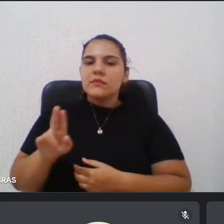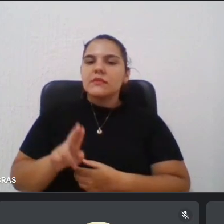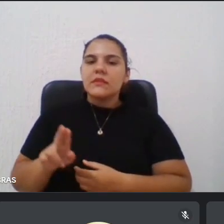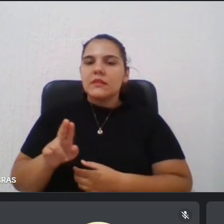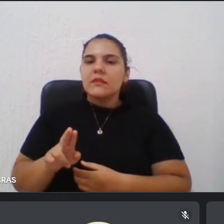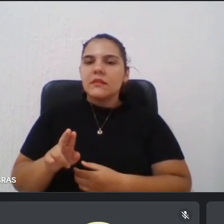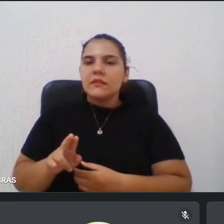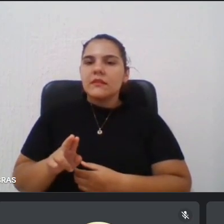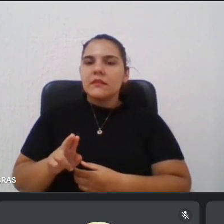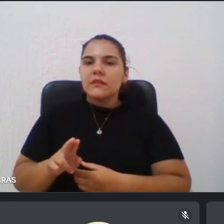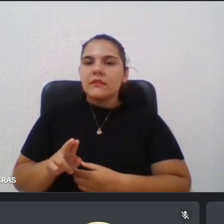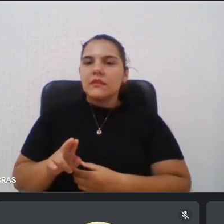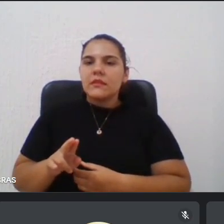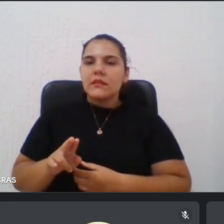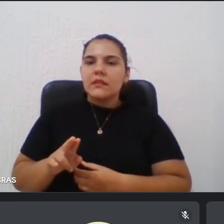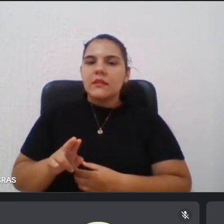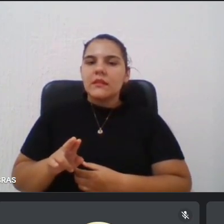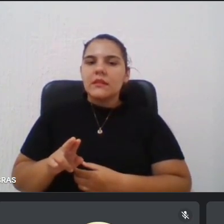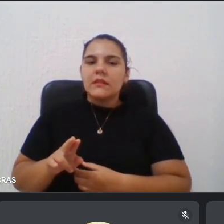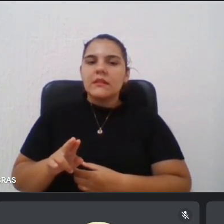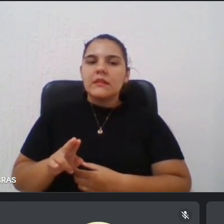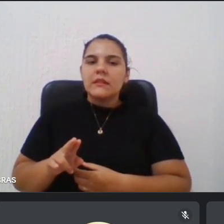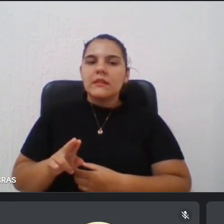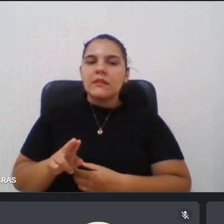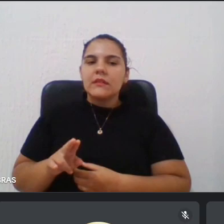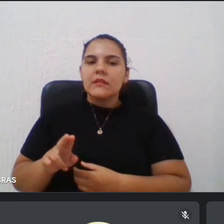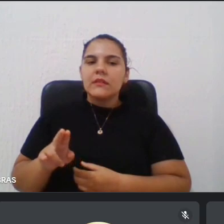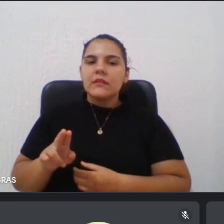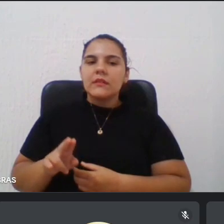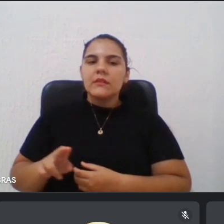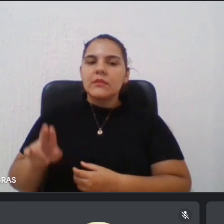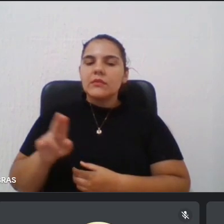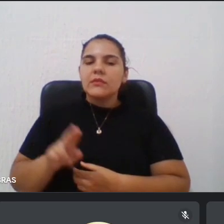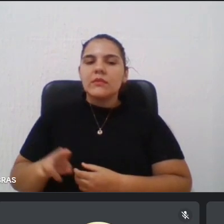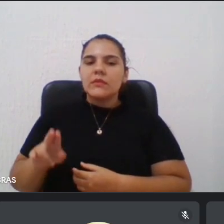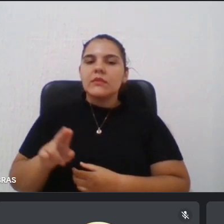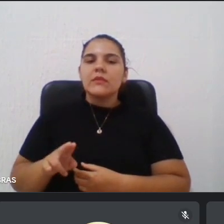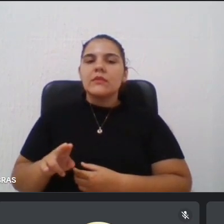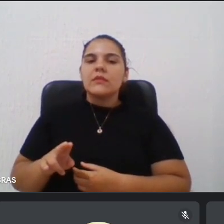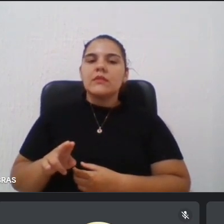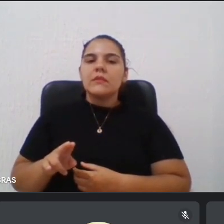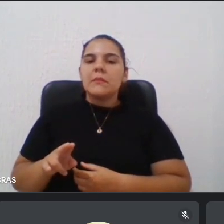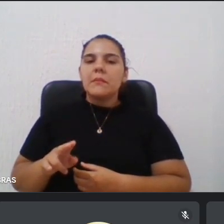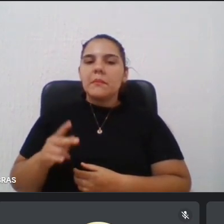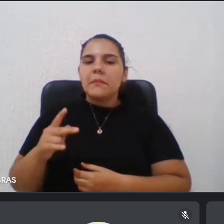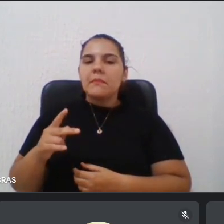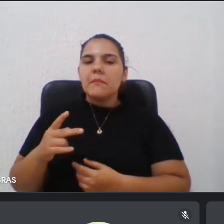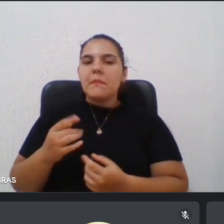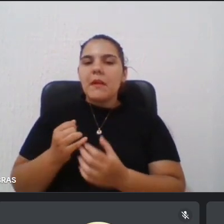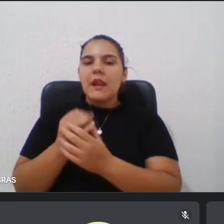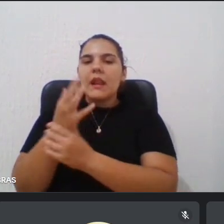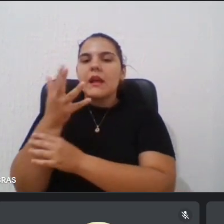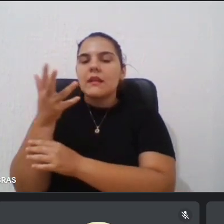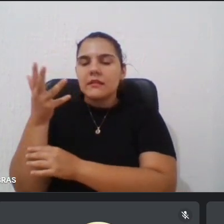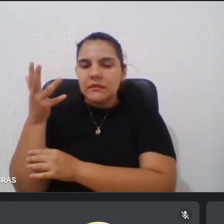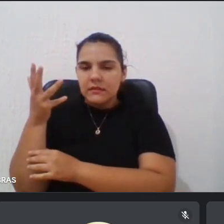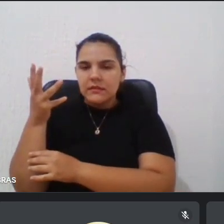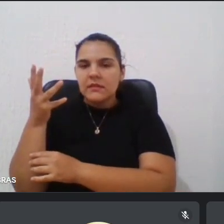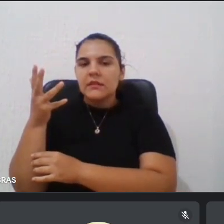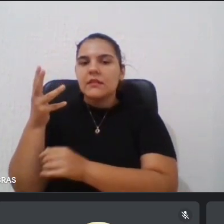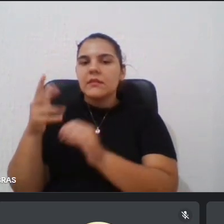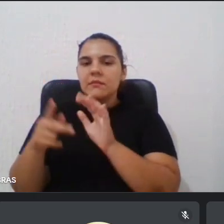resgate dos usos de plantas de poder, de substâncias que foram